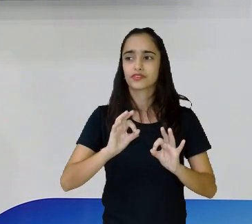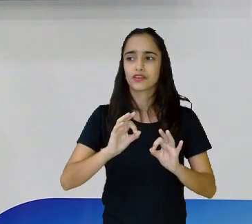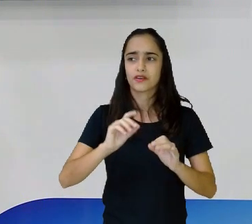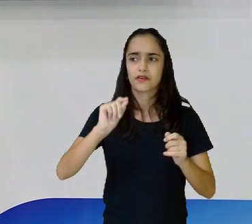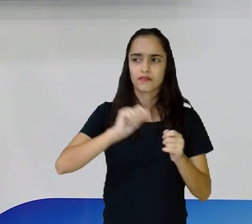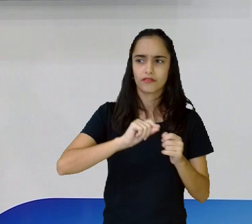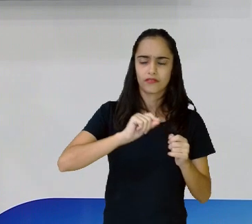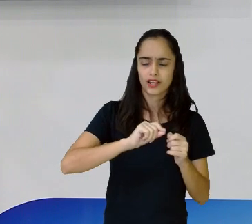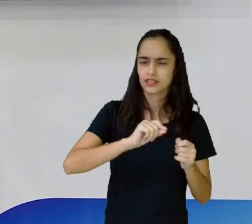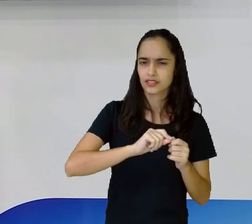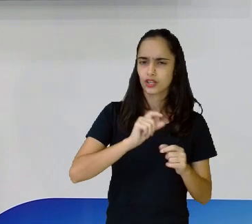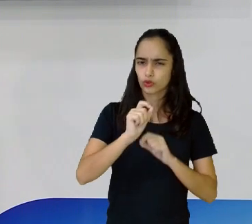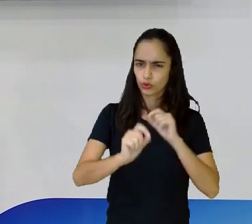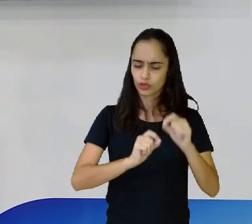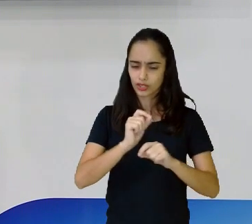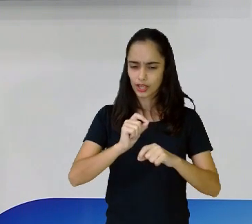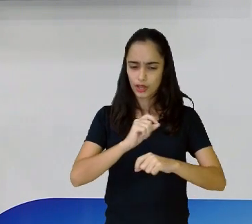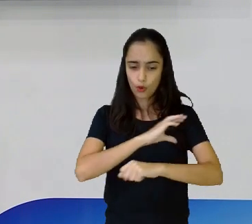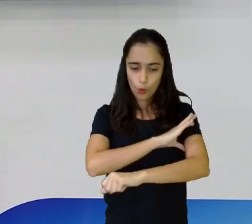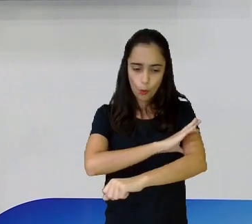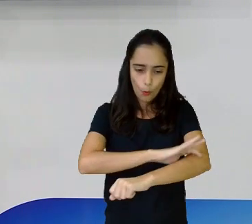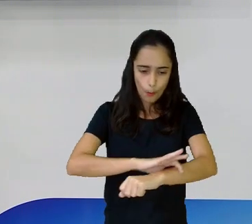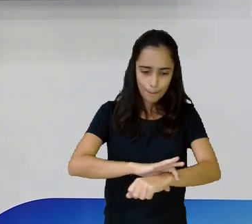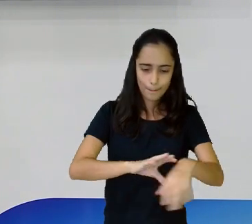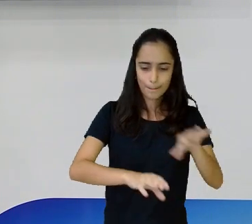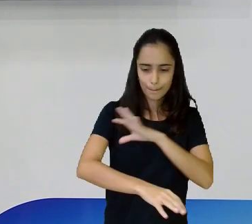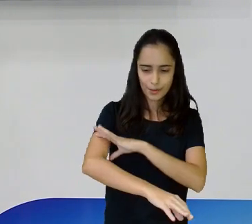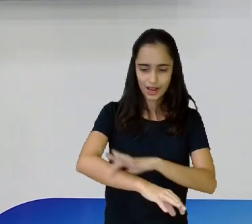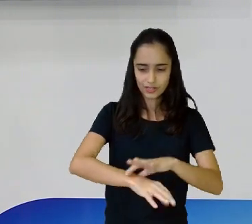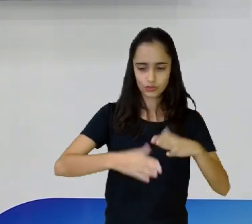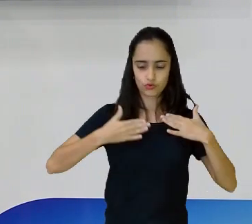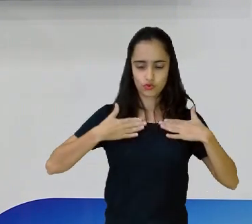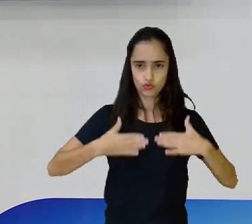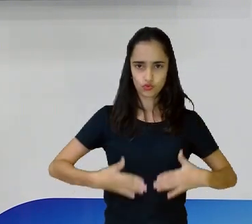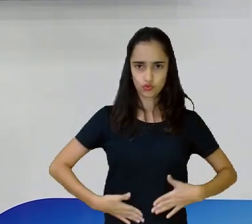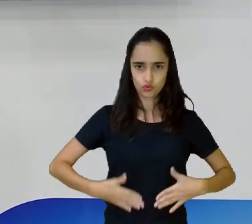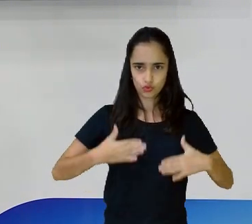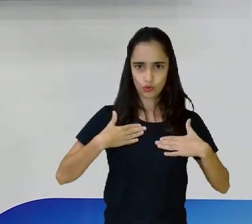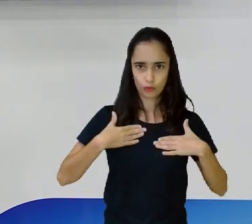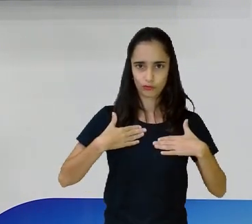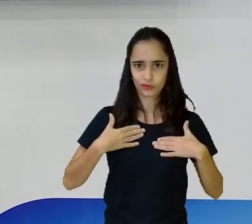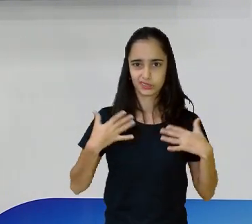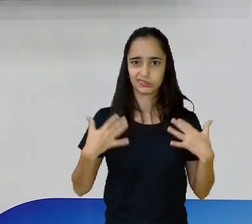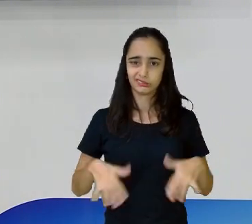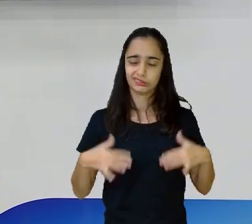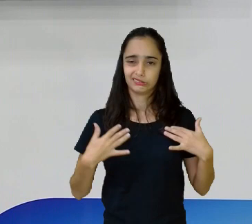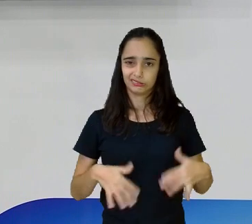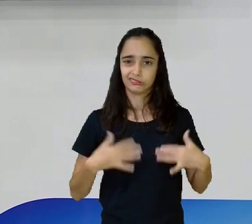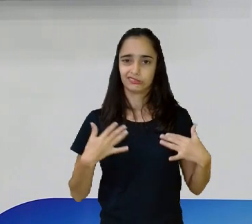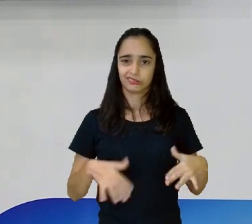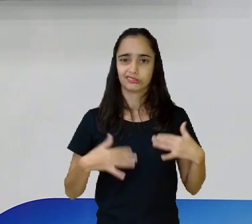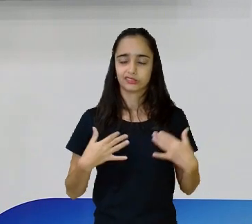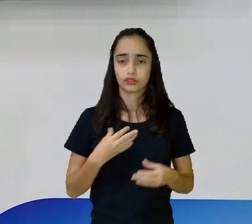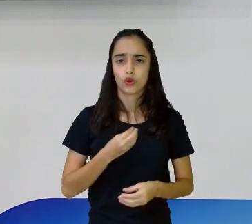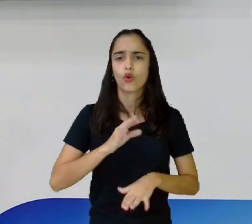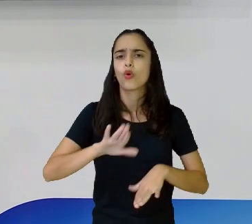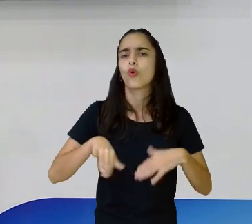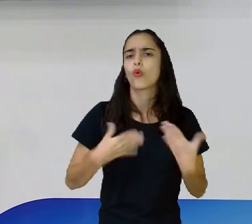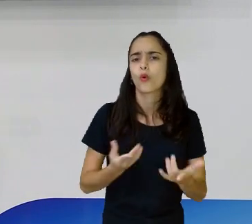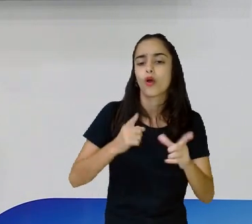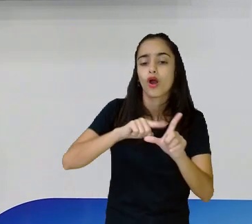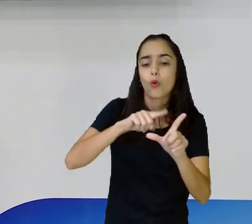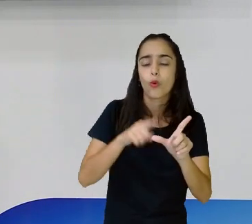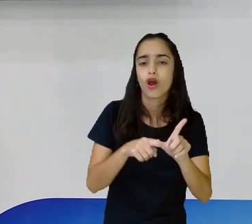braço e o tronco de Jonas? Olha como ele está, bichinho, deve estar machucado, né? E aí, qual é o ângulo?